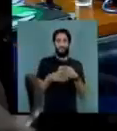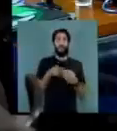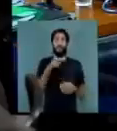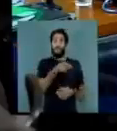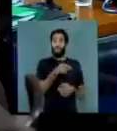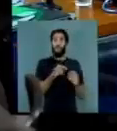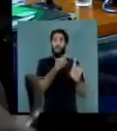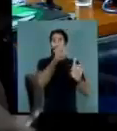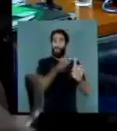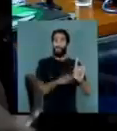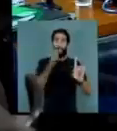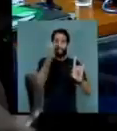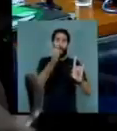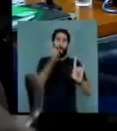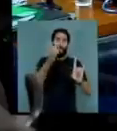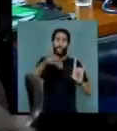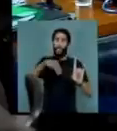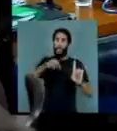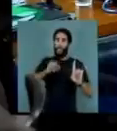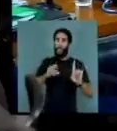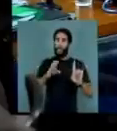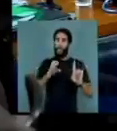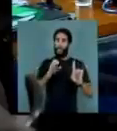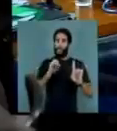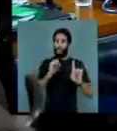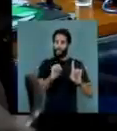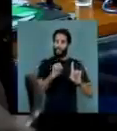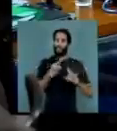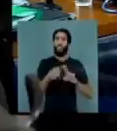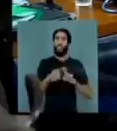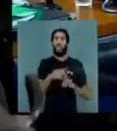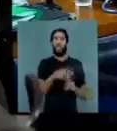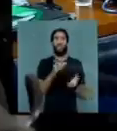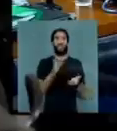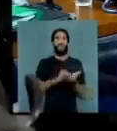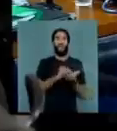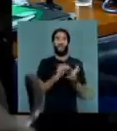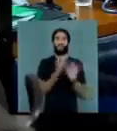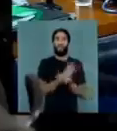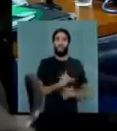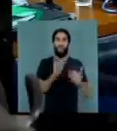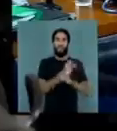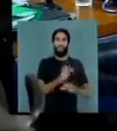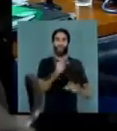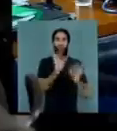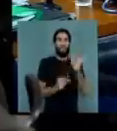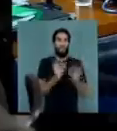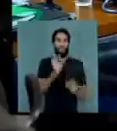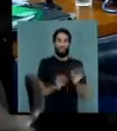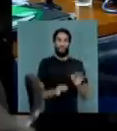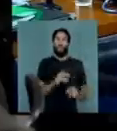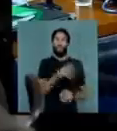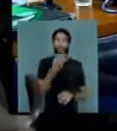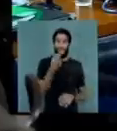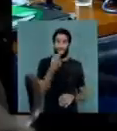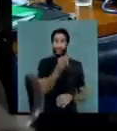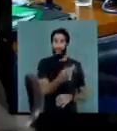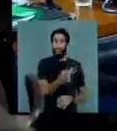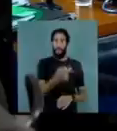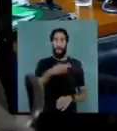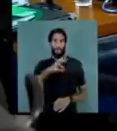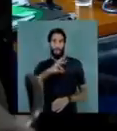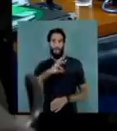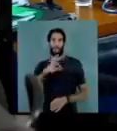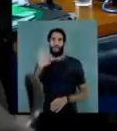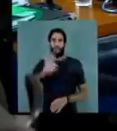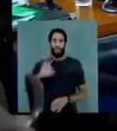Presidente inclusive por obstrução de justiça é uma das questões alegadas pela polícia federal